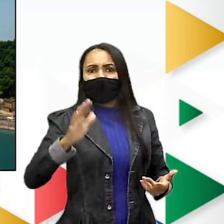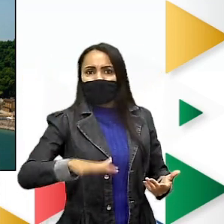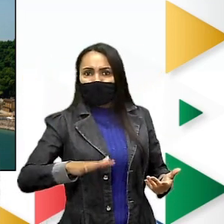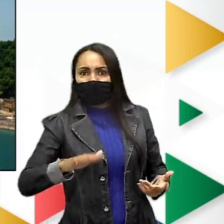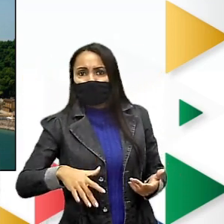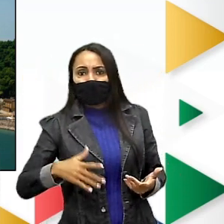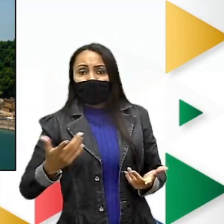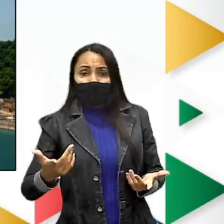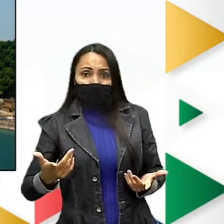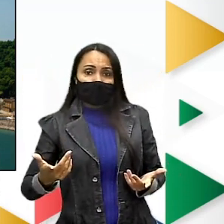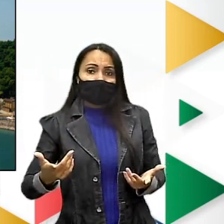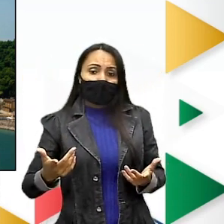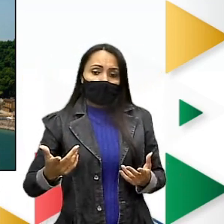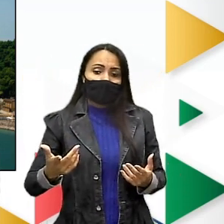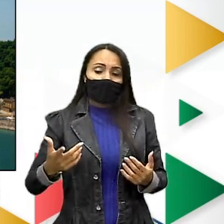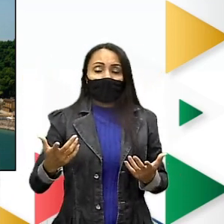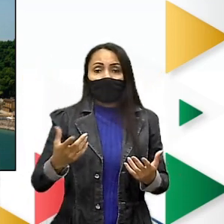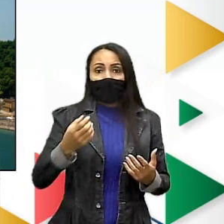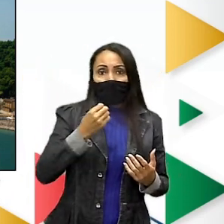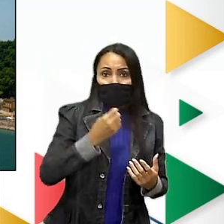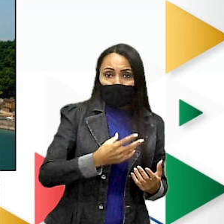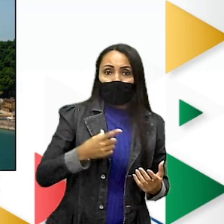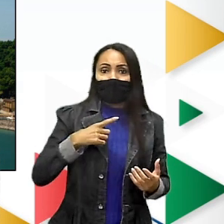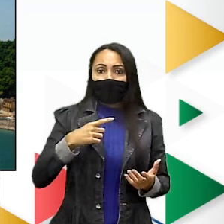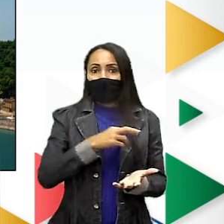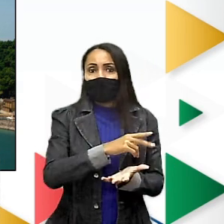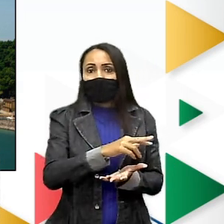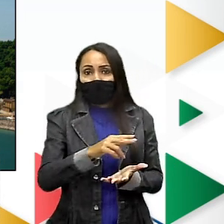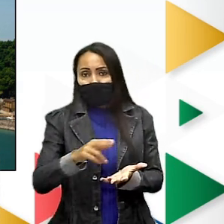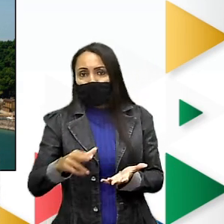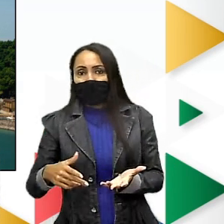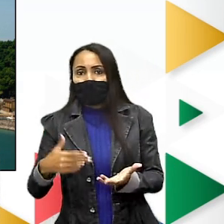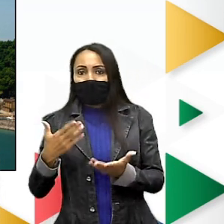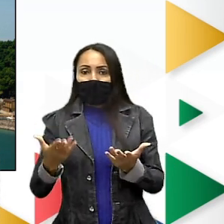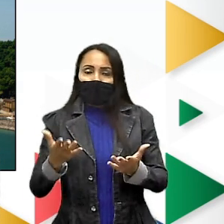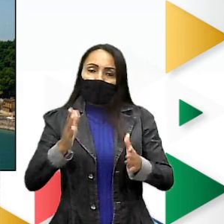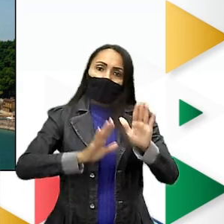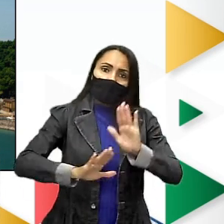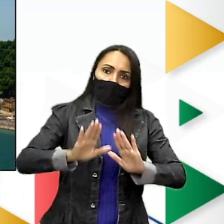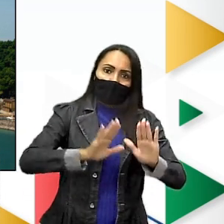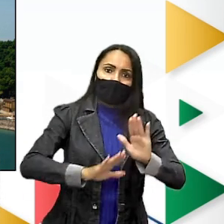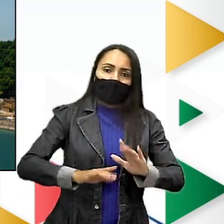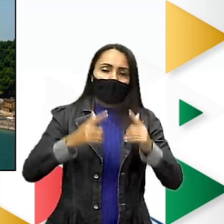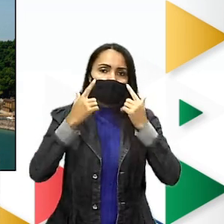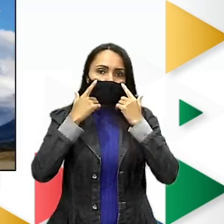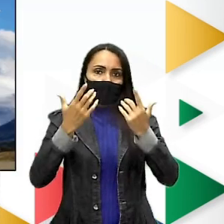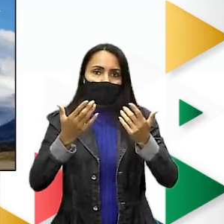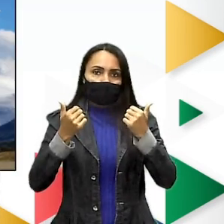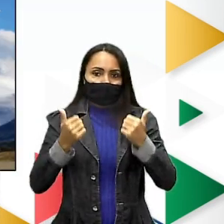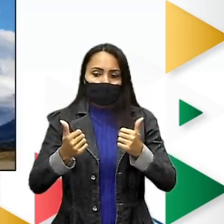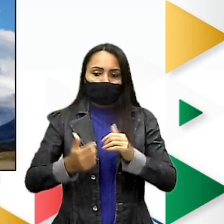é que a gente tivesse várias delas com todo o cuidado, claro, e toda a atenção, tá bom?